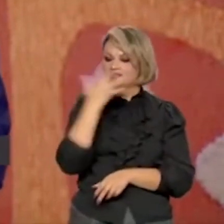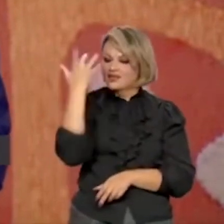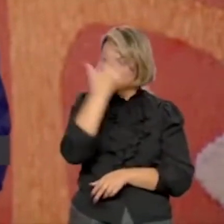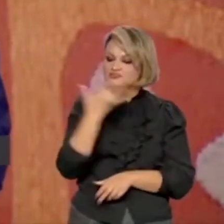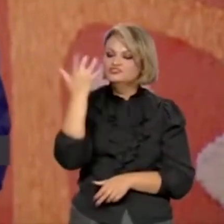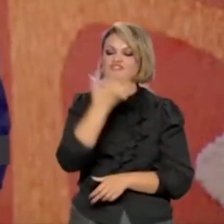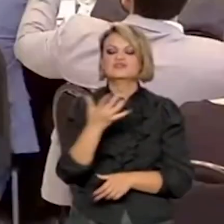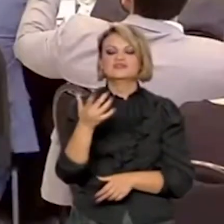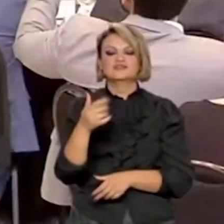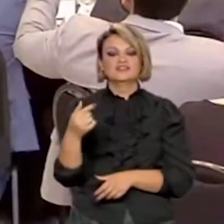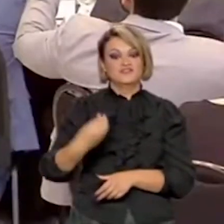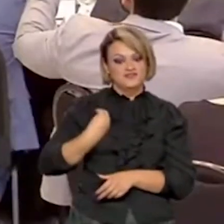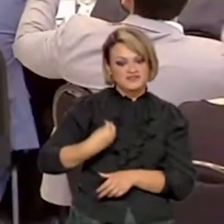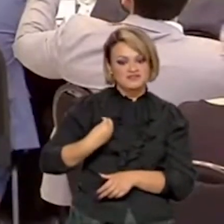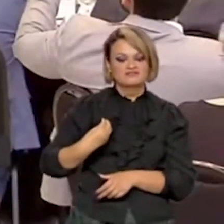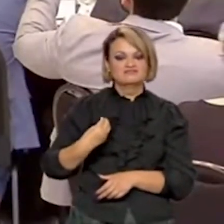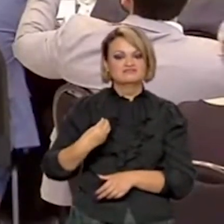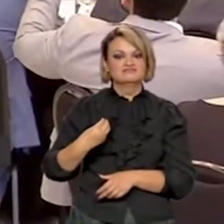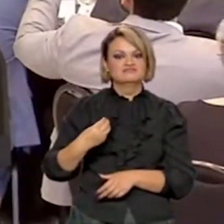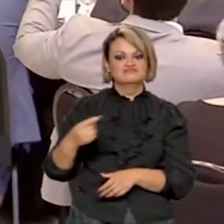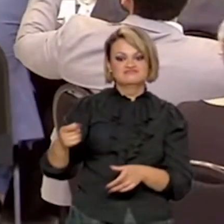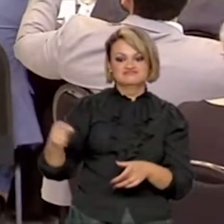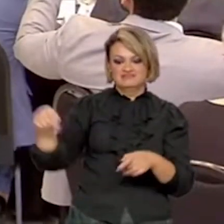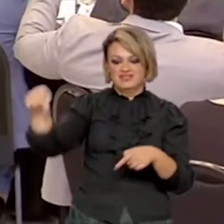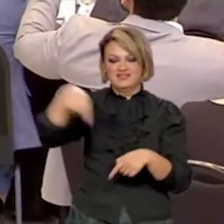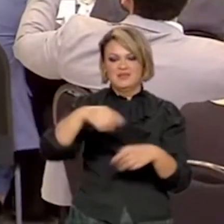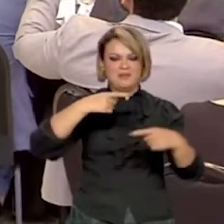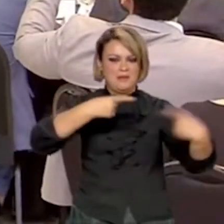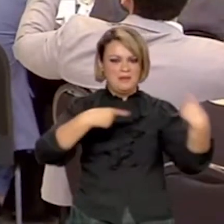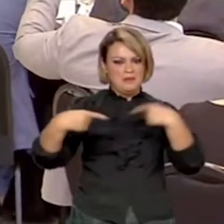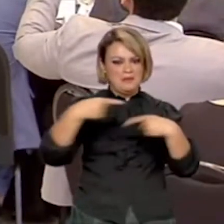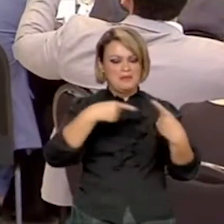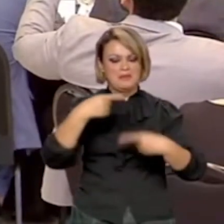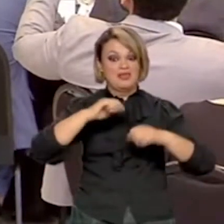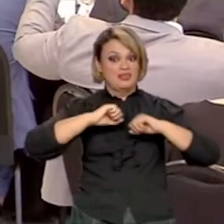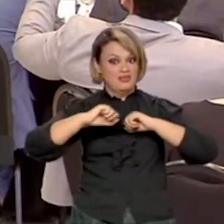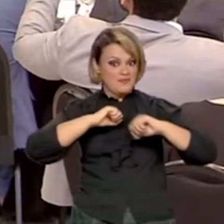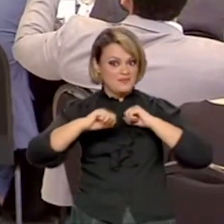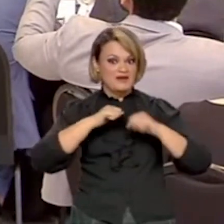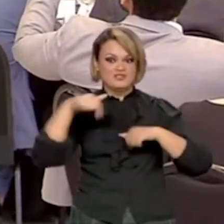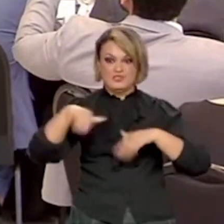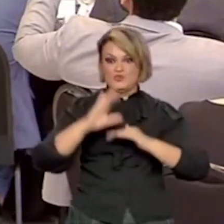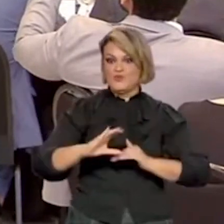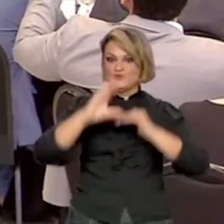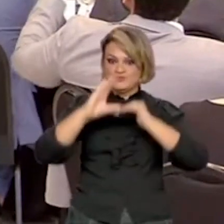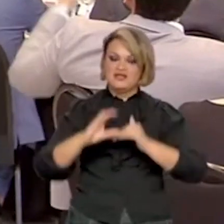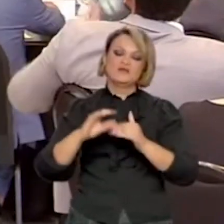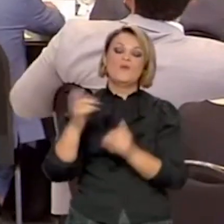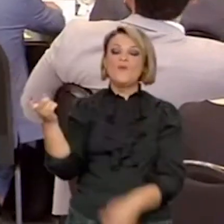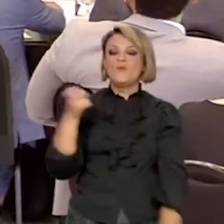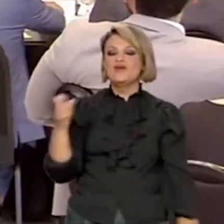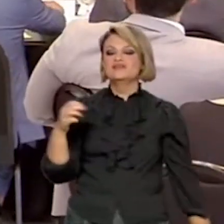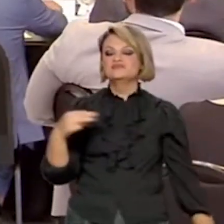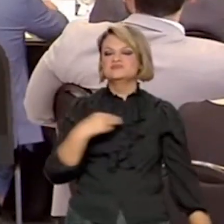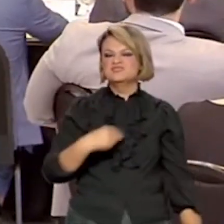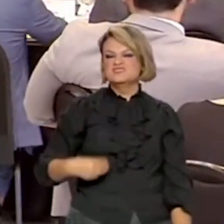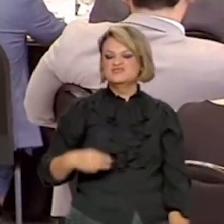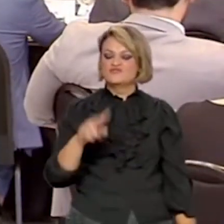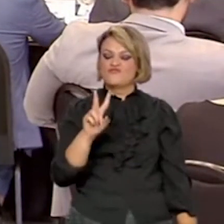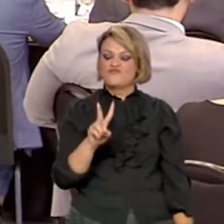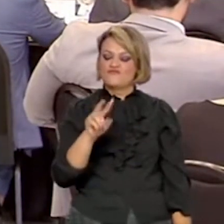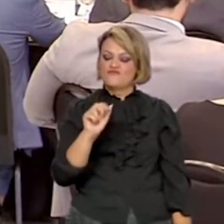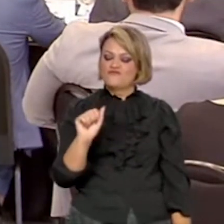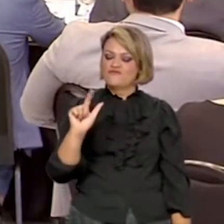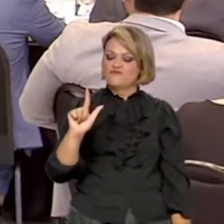Haddad que vão participar das primeiras meses de debate hoje no conselho em nome do ex-ministro Walfrido